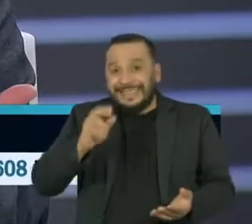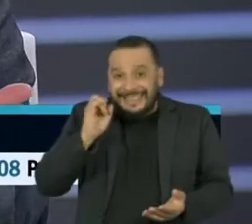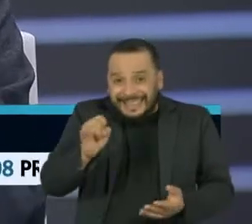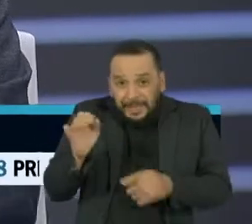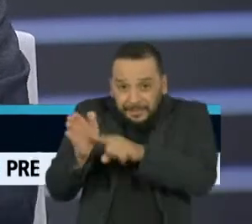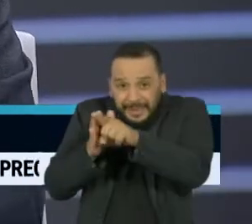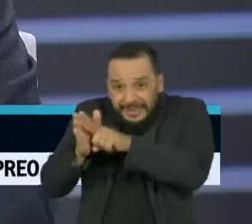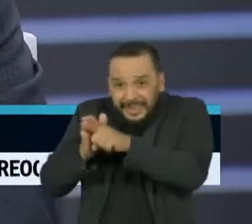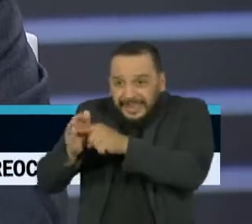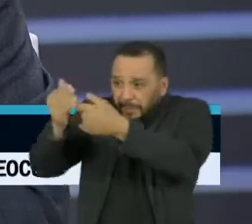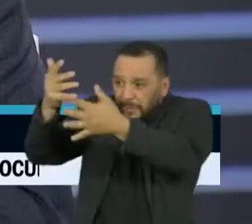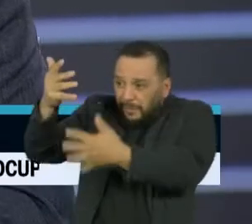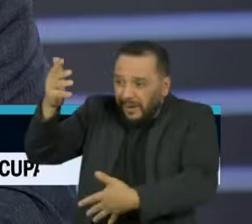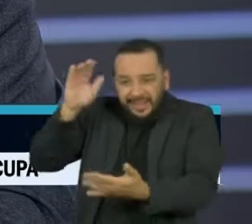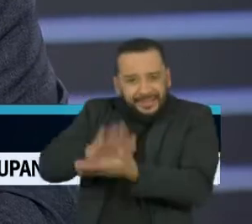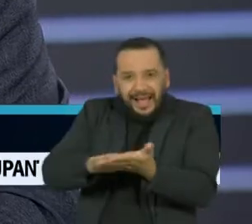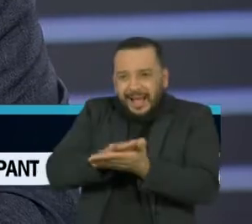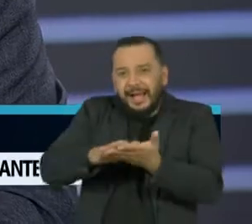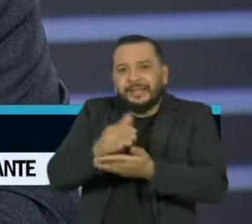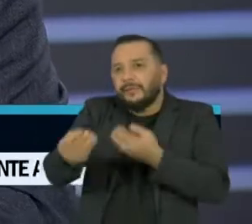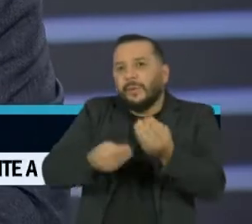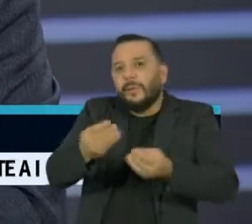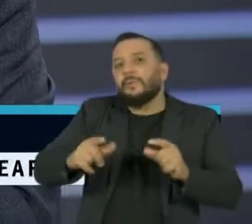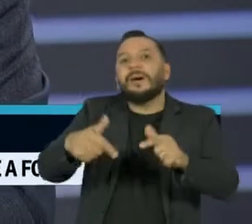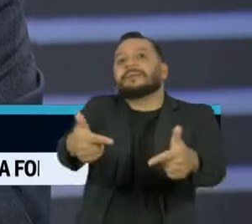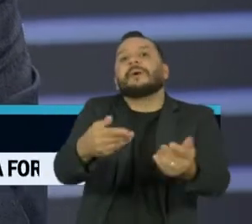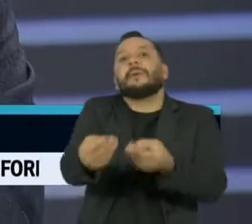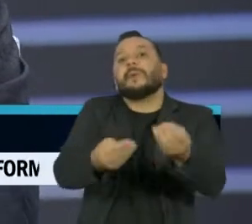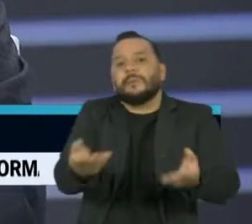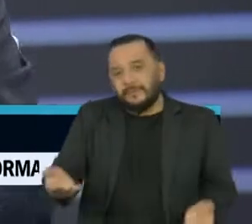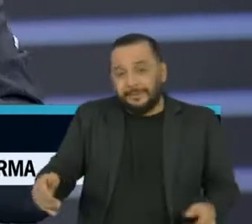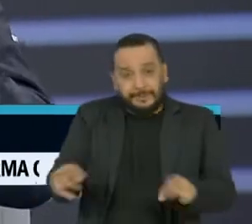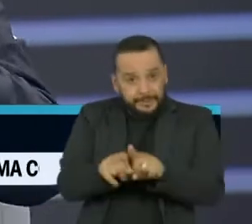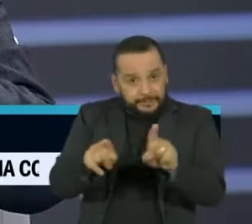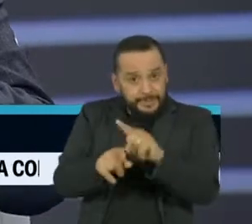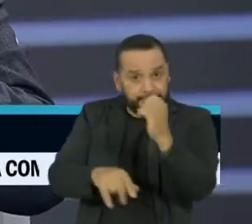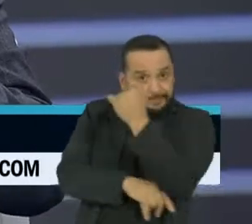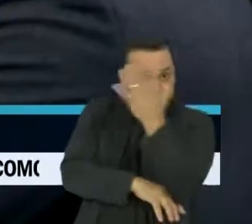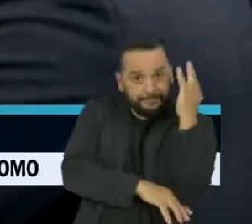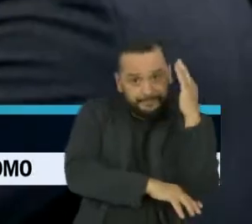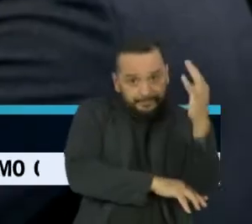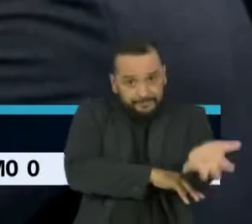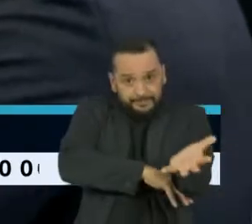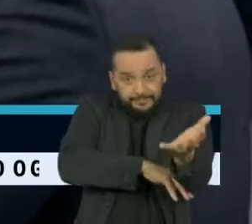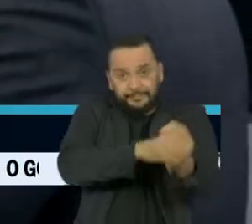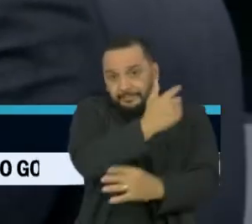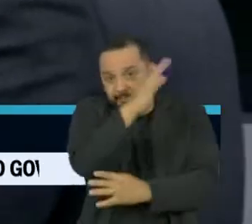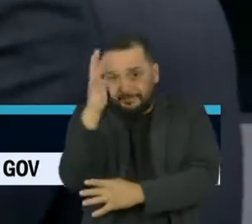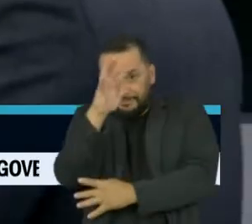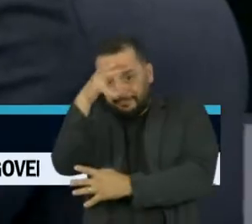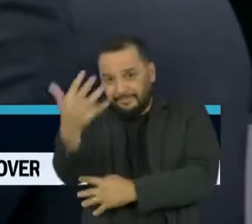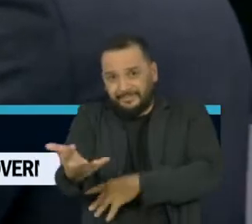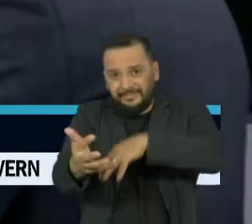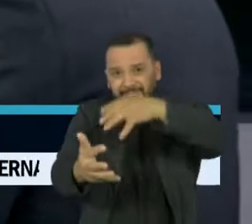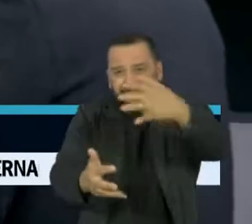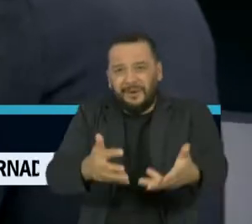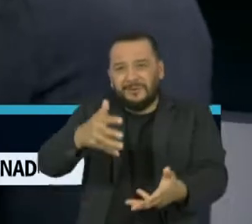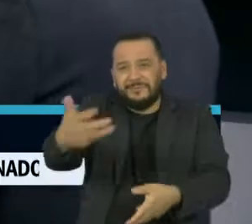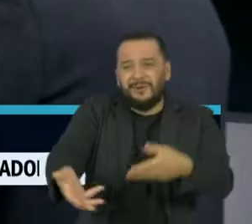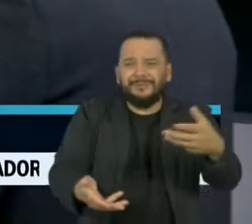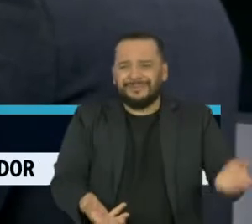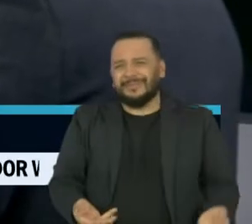estatísticas básicas você não consegue fazer isso aliás o desmatamento também nós vemos aqui mas é